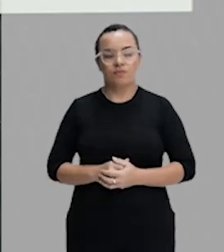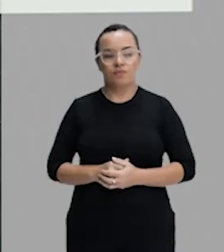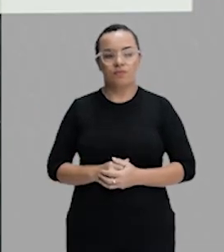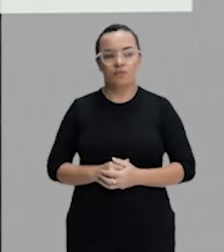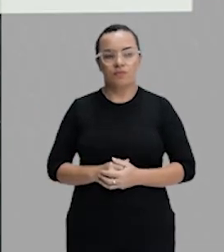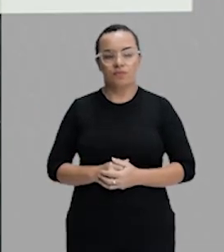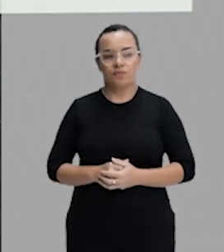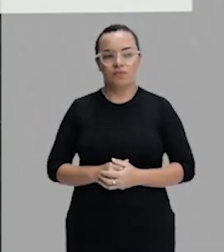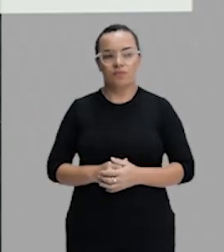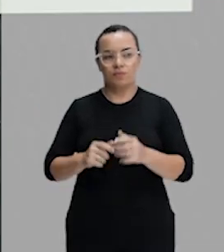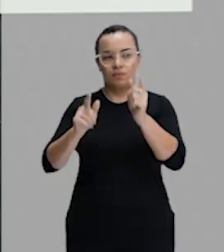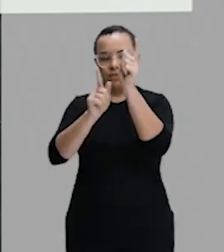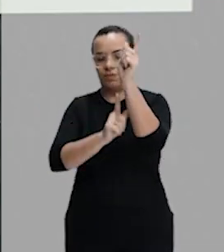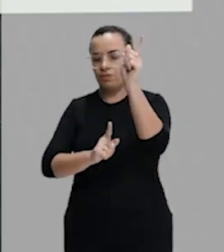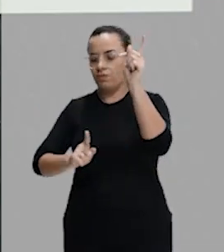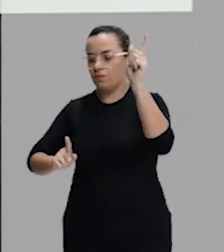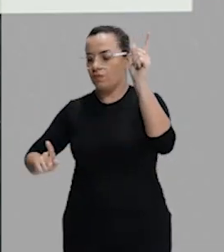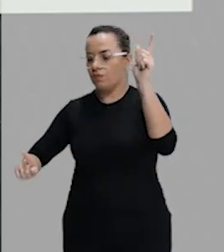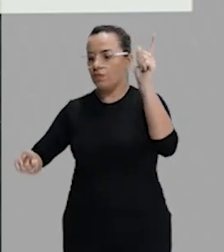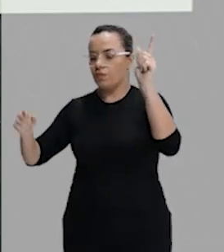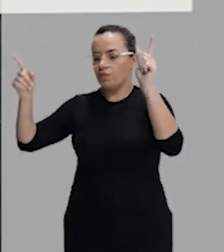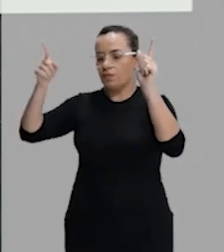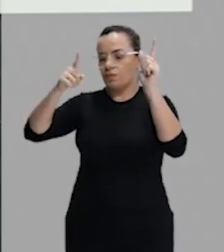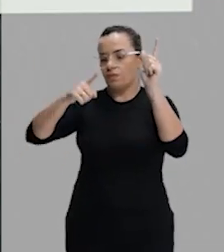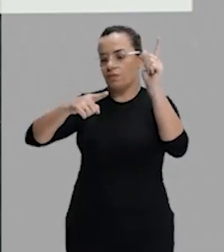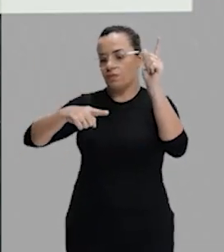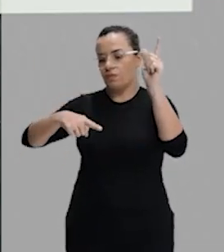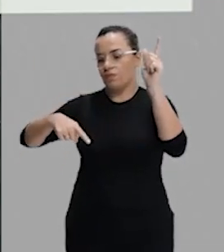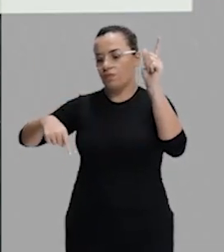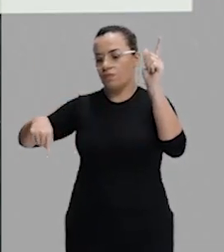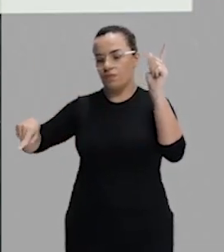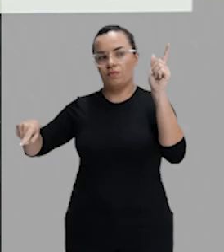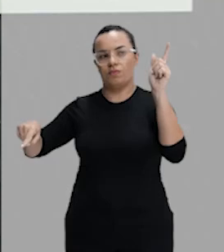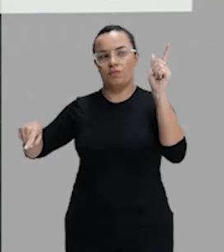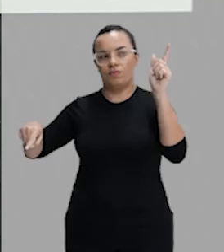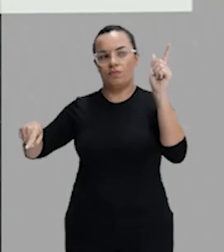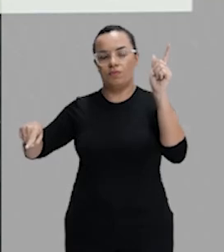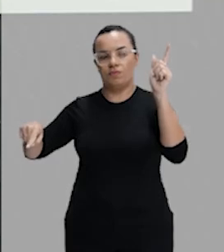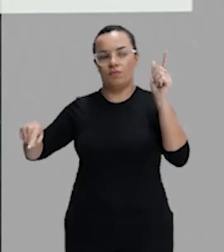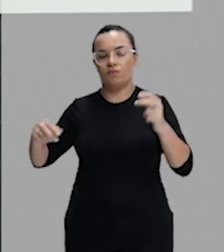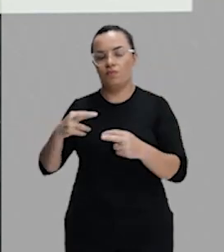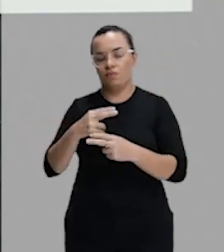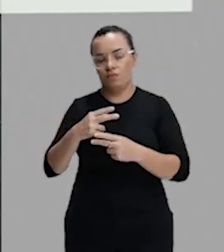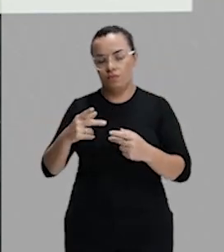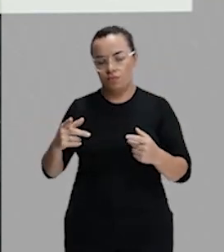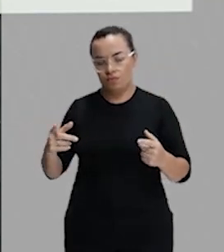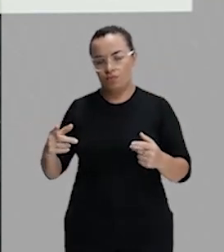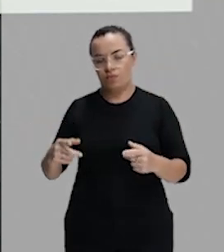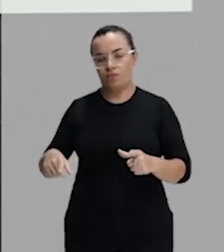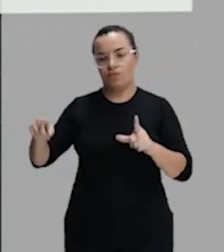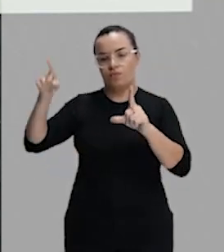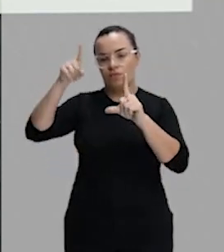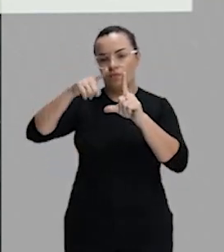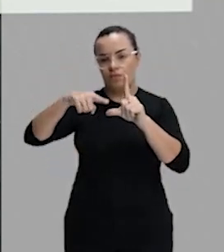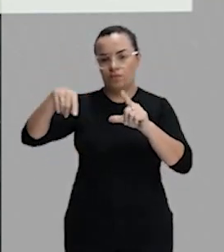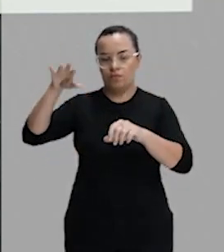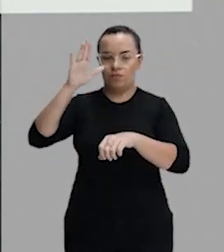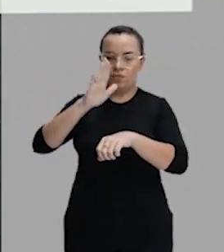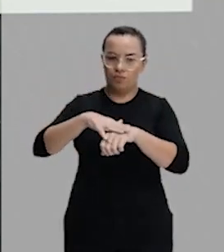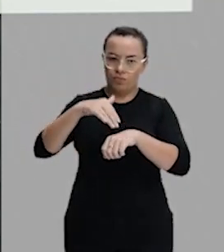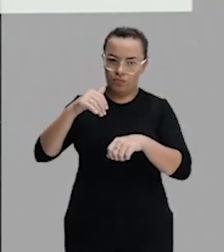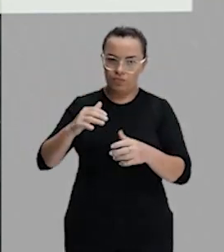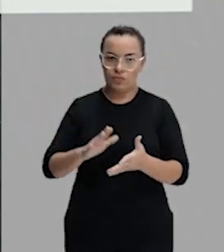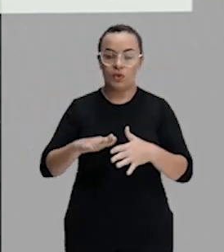Então, isso aqui vai compor, vai formar esse elemento que nós chamamos de parábola. Então, o que é a parábola? Qual é